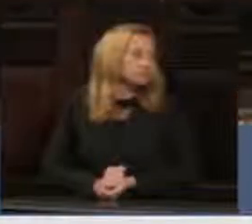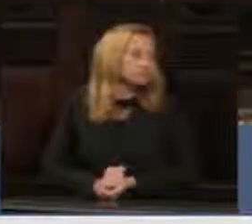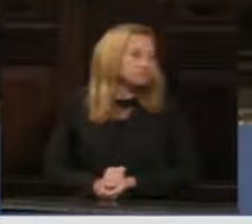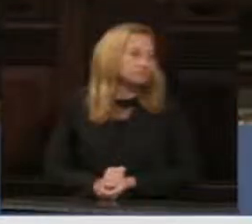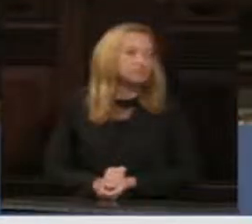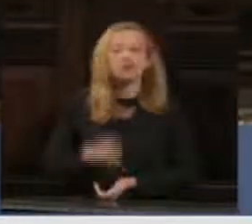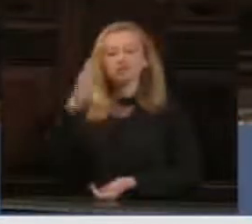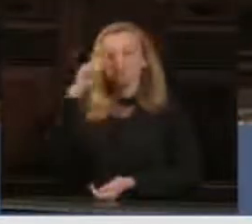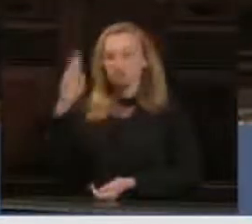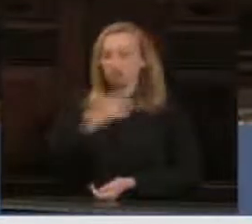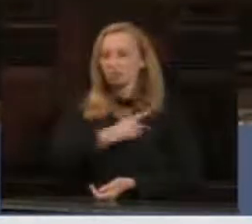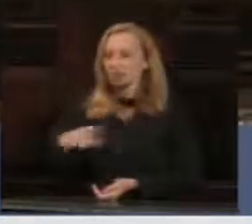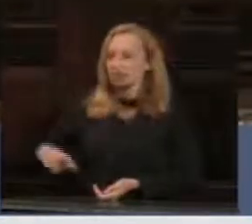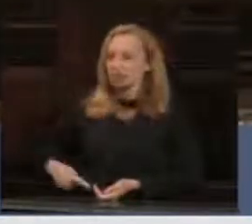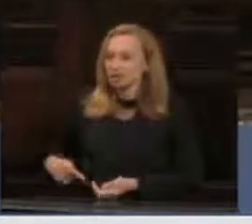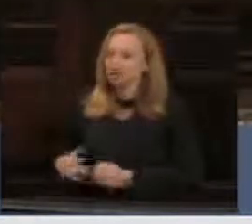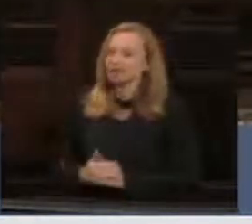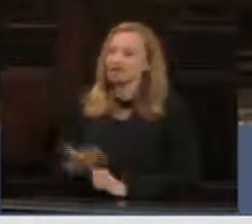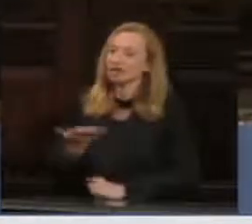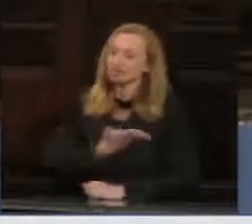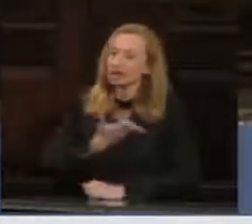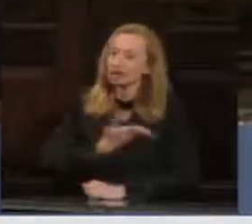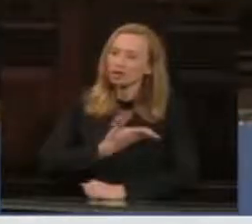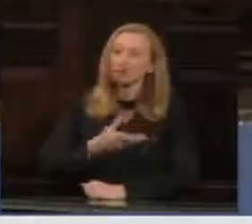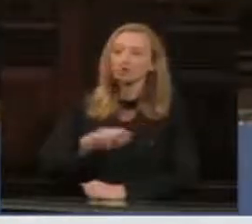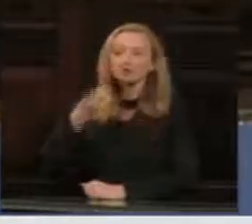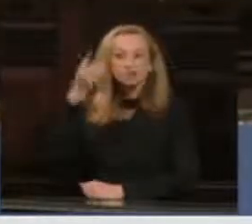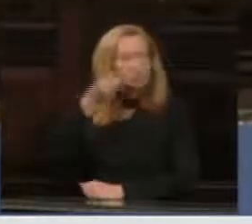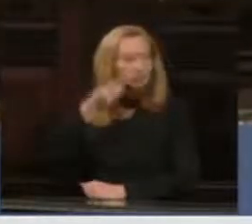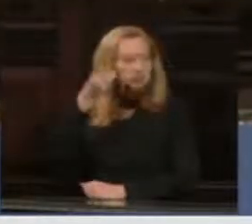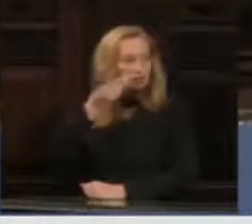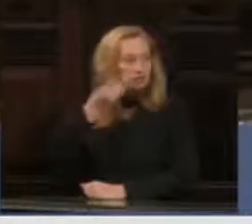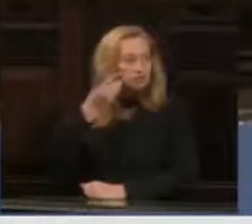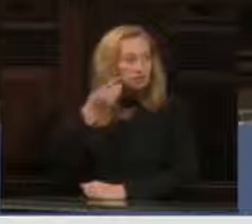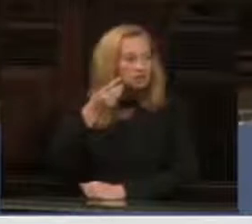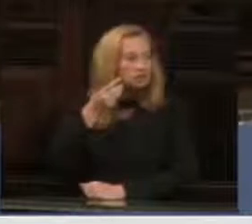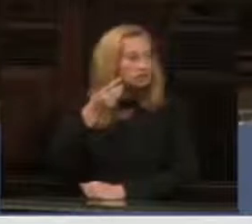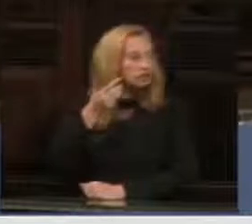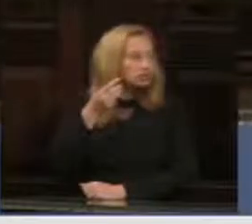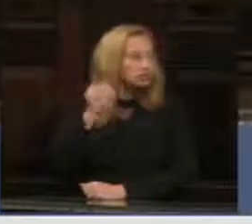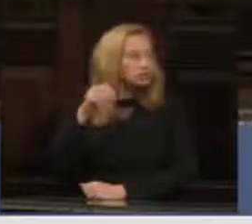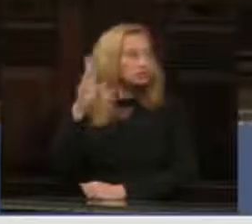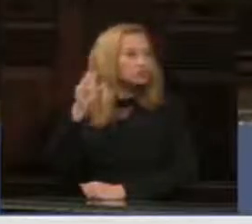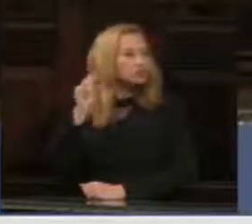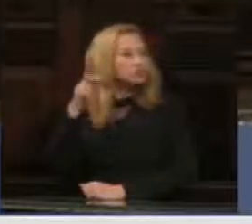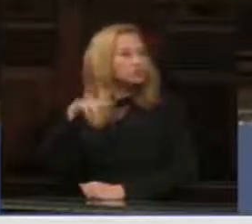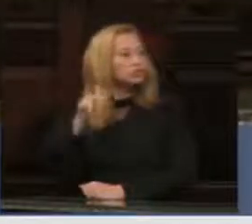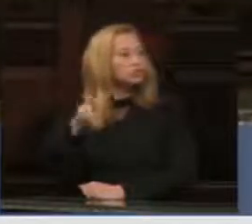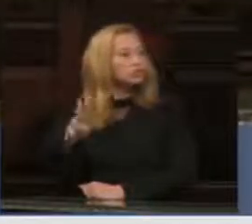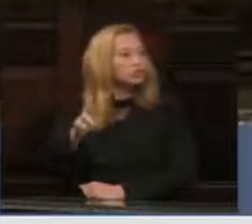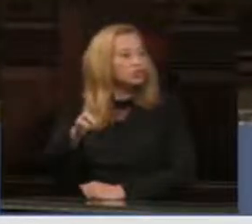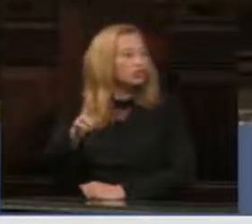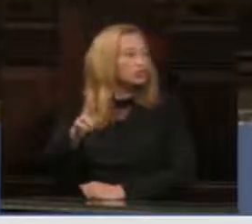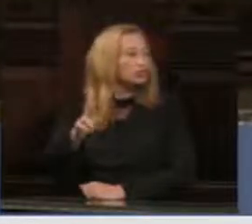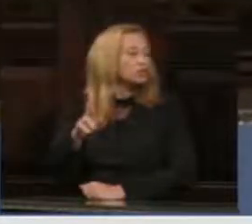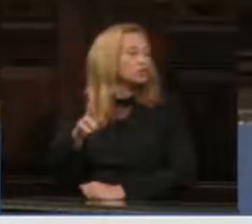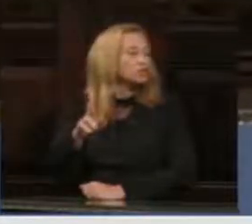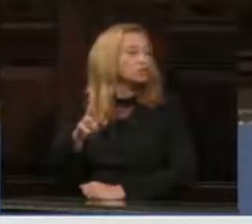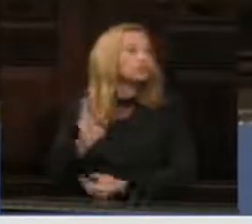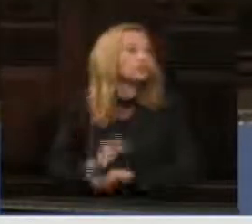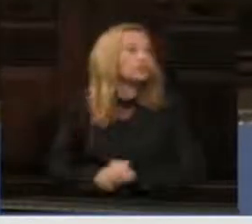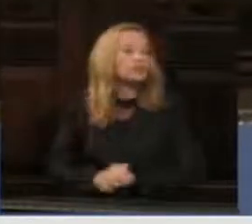Senhor presidente, meu amigo deputado Vando Família, deputados que ainda presentes no plenário, e na pessoa do